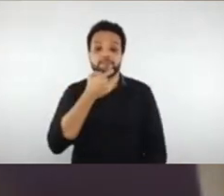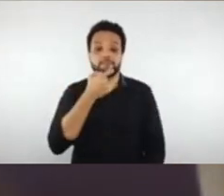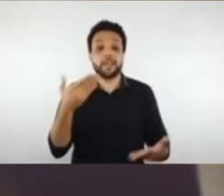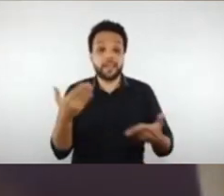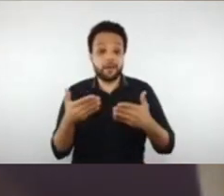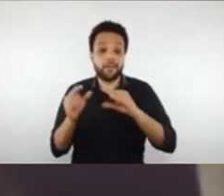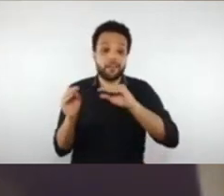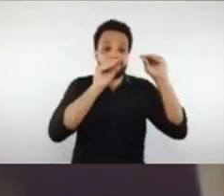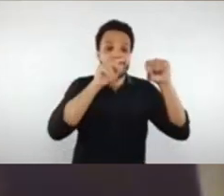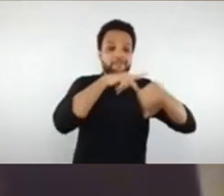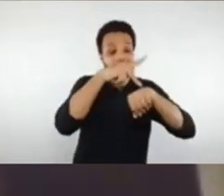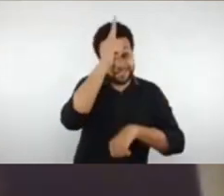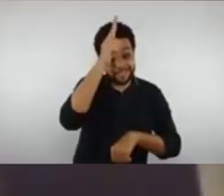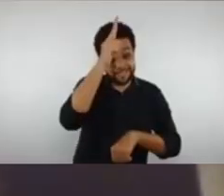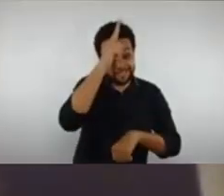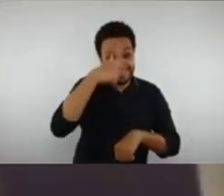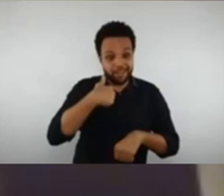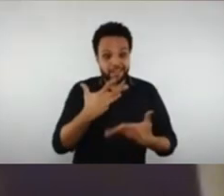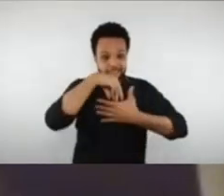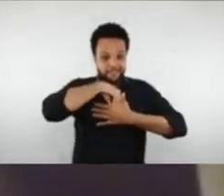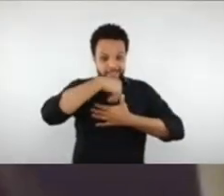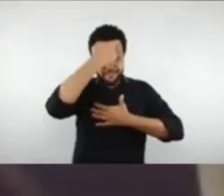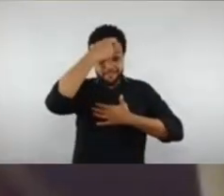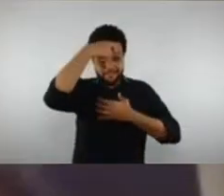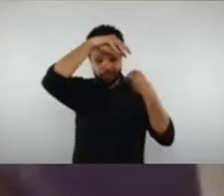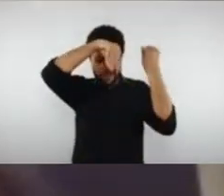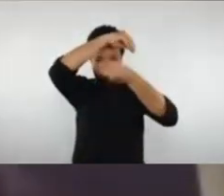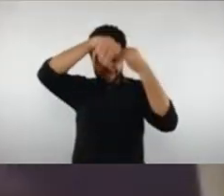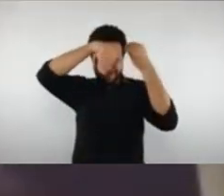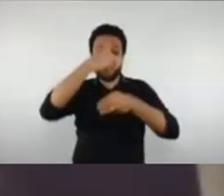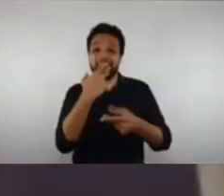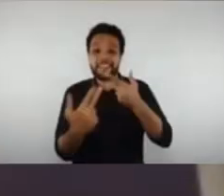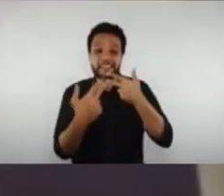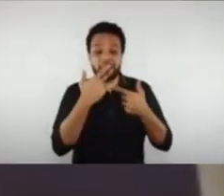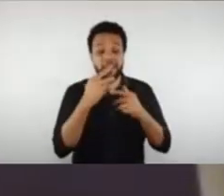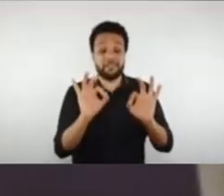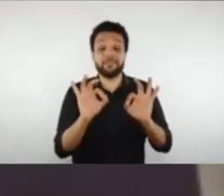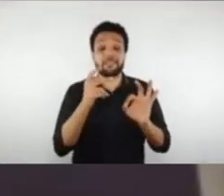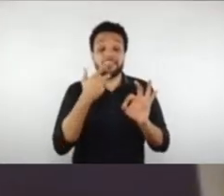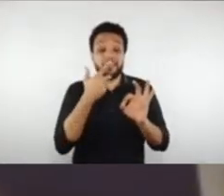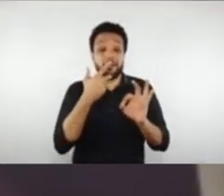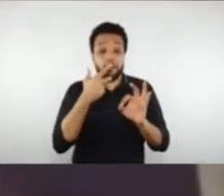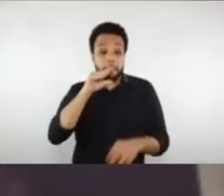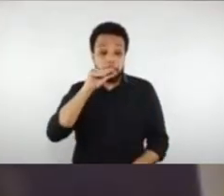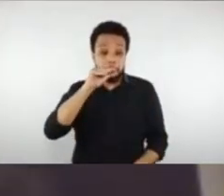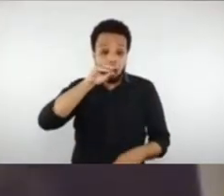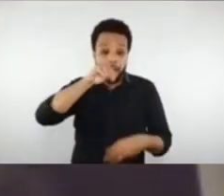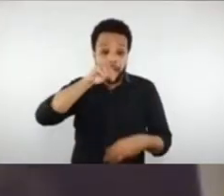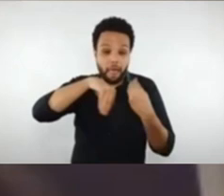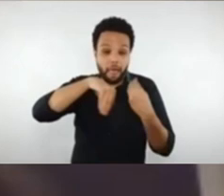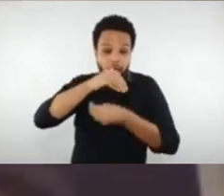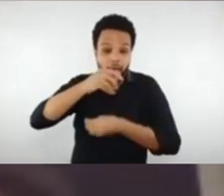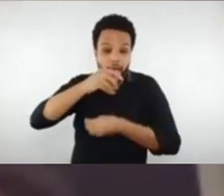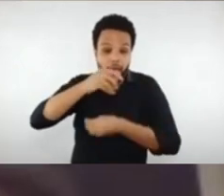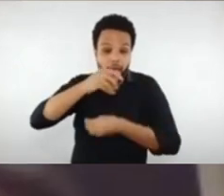Alemanha. Então, tenho uma mistura na cabeça de linguagem. Então, provavelmente vou terminar falando em portunhol. Uma desculpa